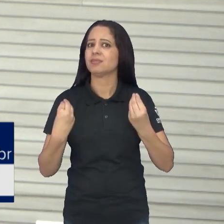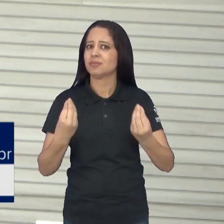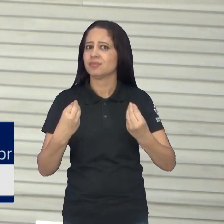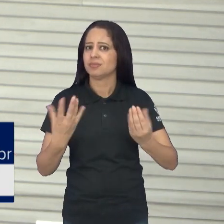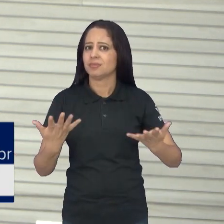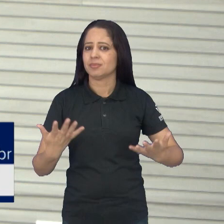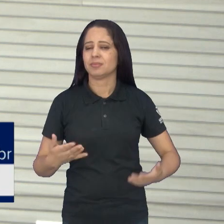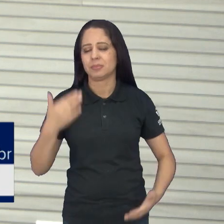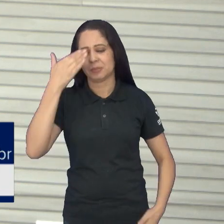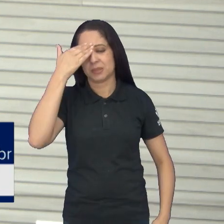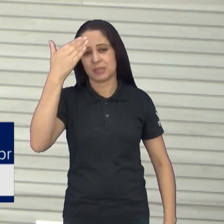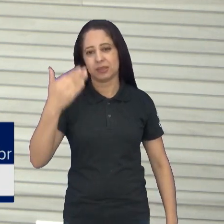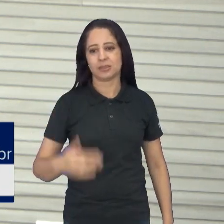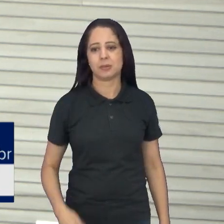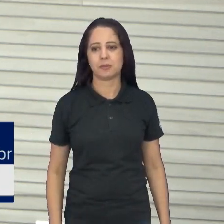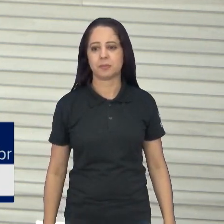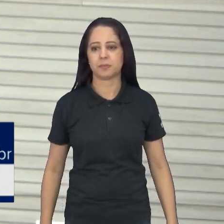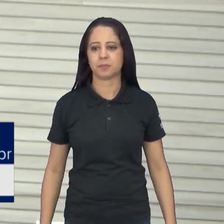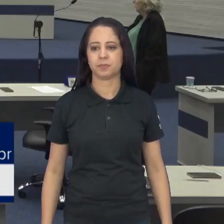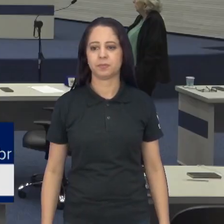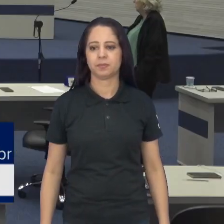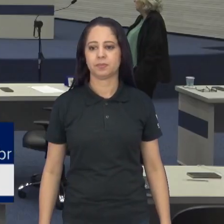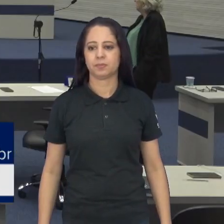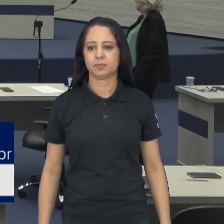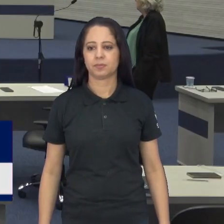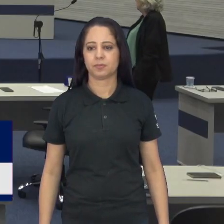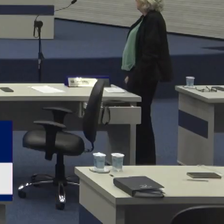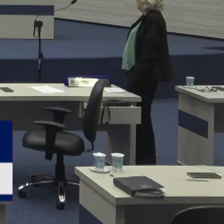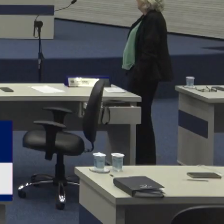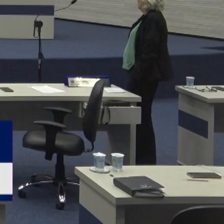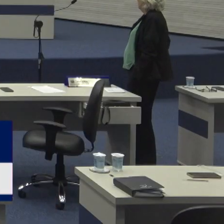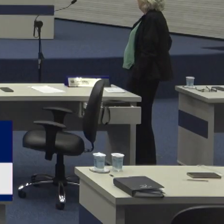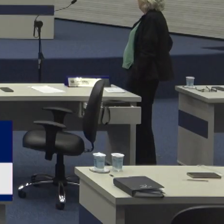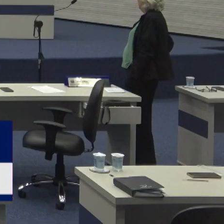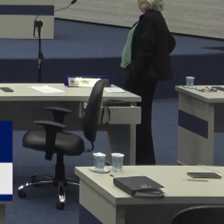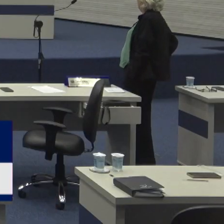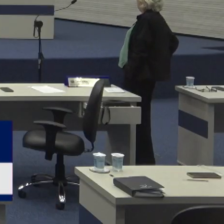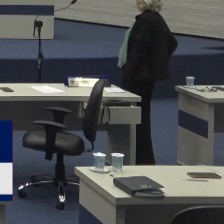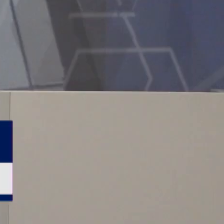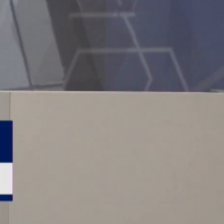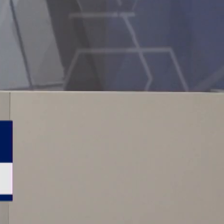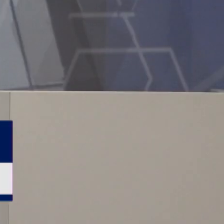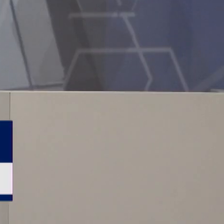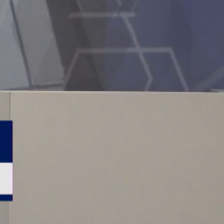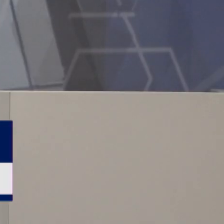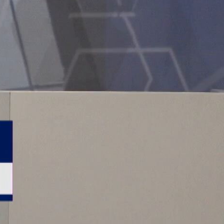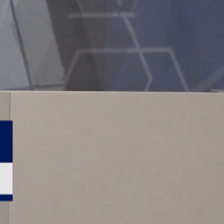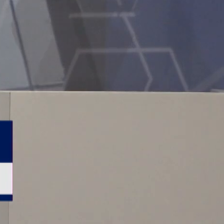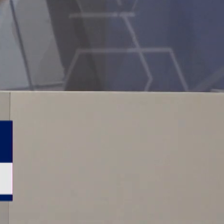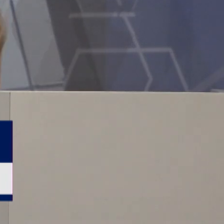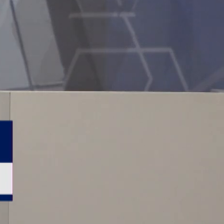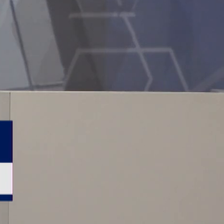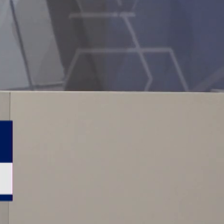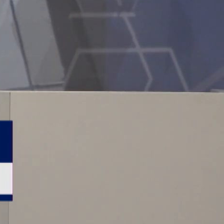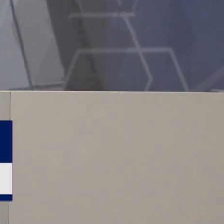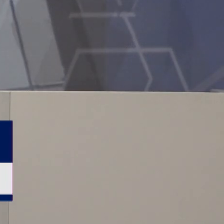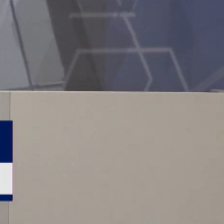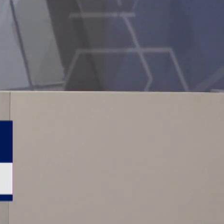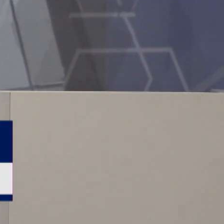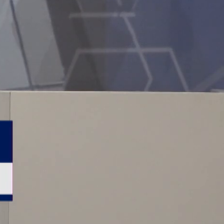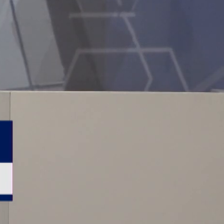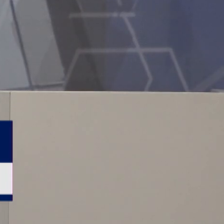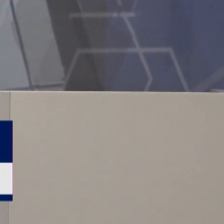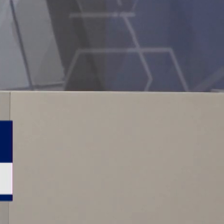tudo? Obrigado, Amélia. Próximo, essa foto aqui, a próxima, eu já vou passar para a Dulce Rita. Olha aí,